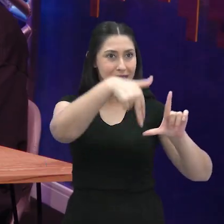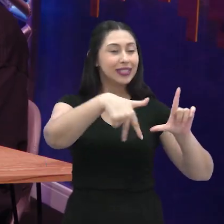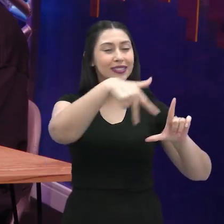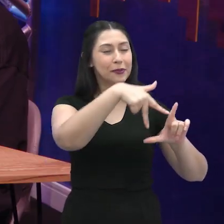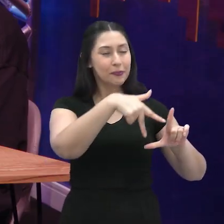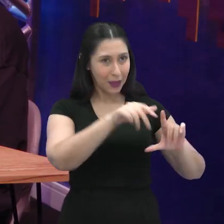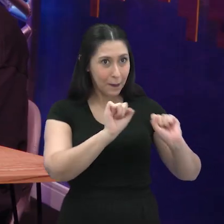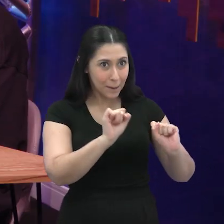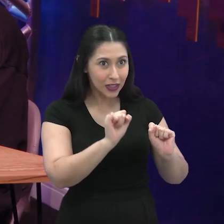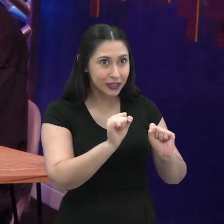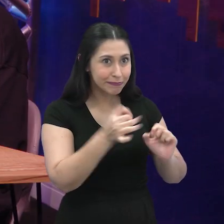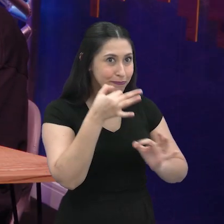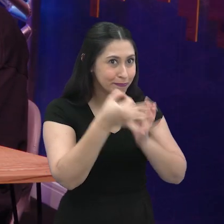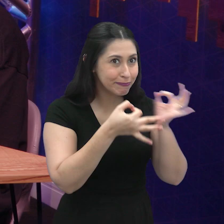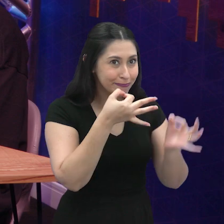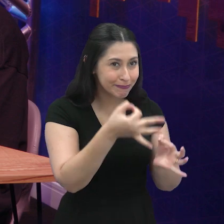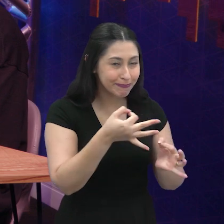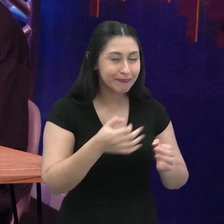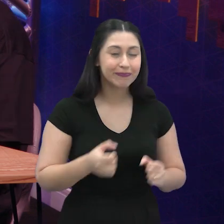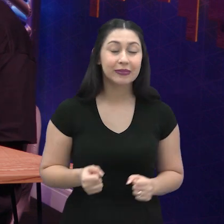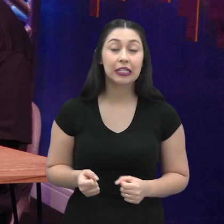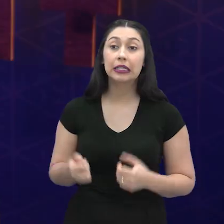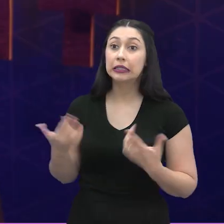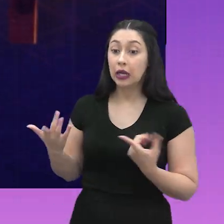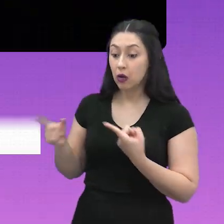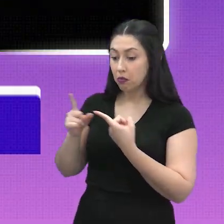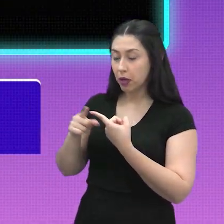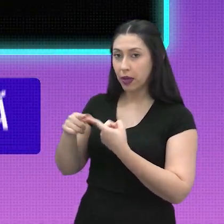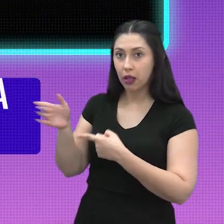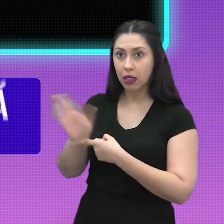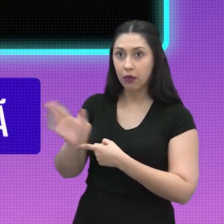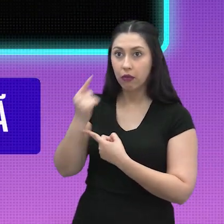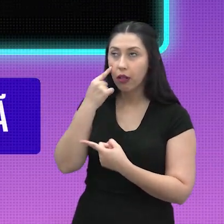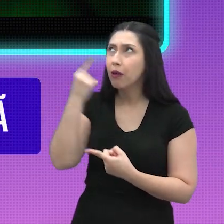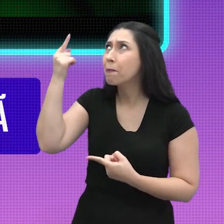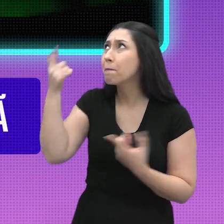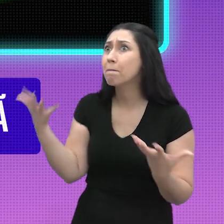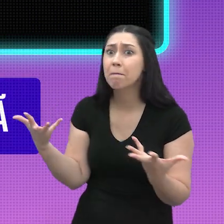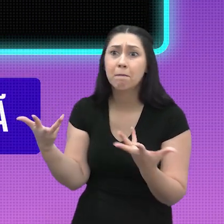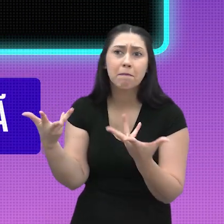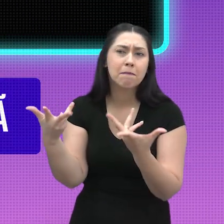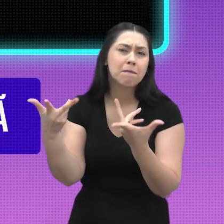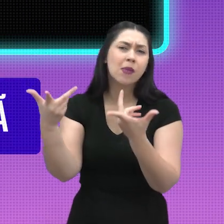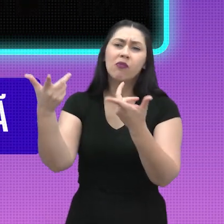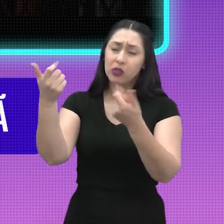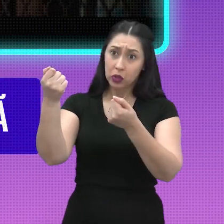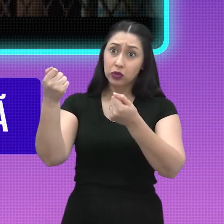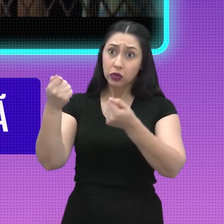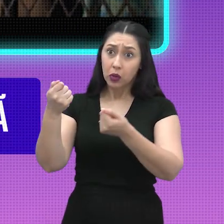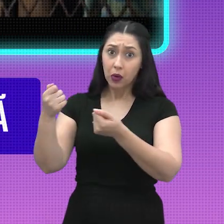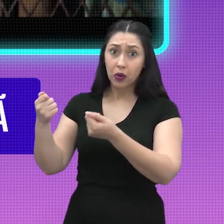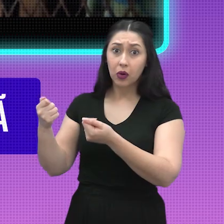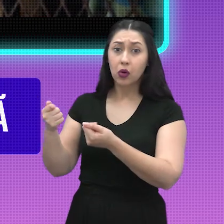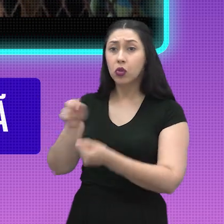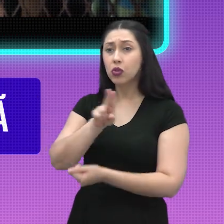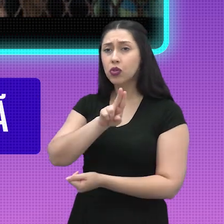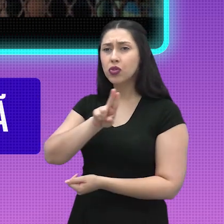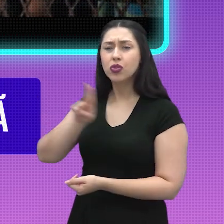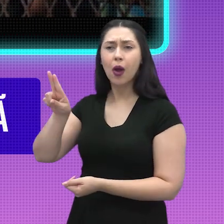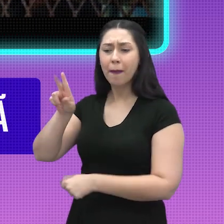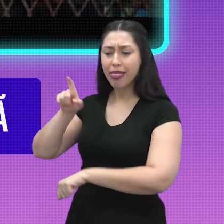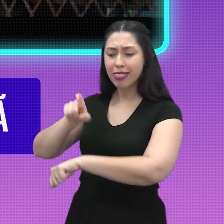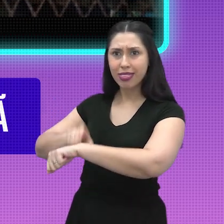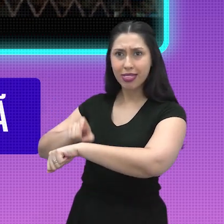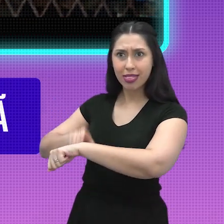história. Queria que você comentasse um pouquinho disso. Cara, O Preço da Manhã é um filme sensacional, né? A versão original dele chama In